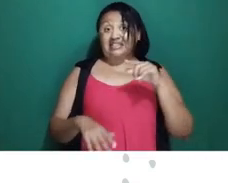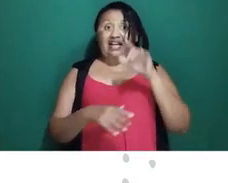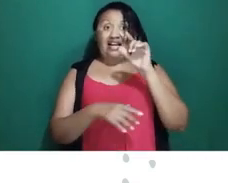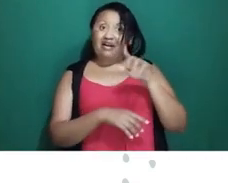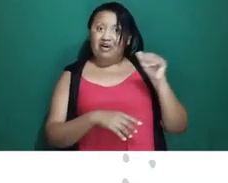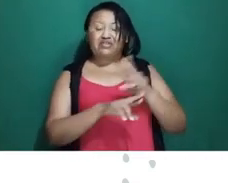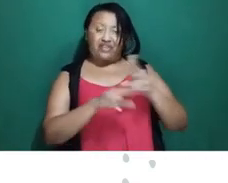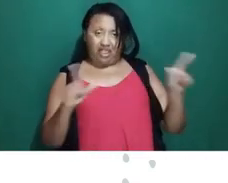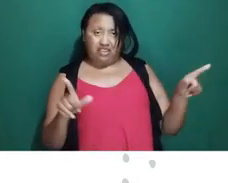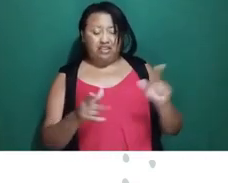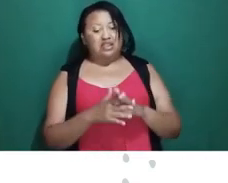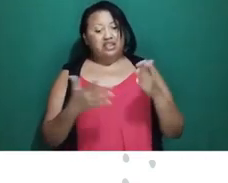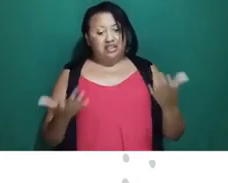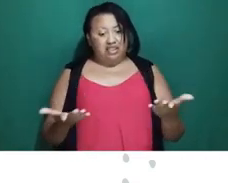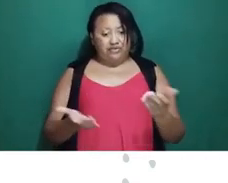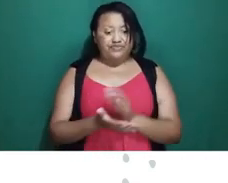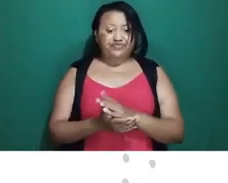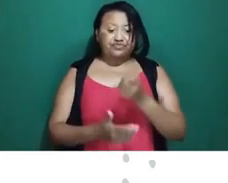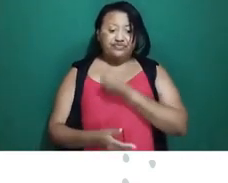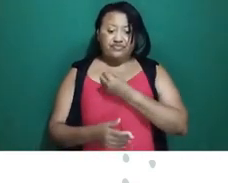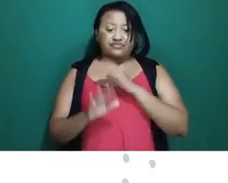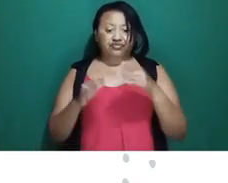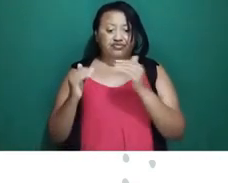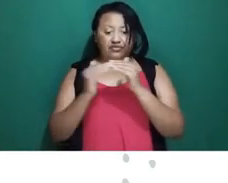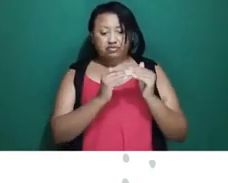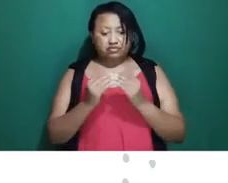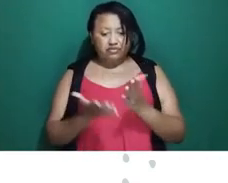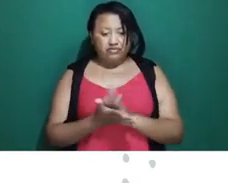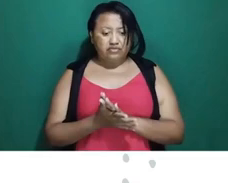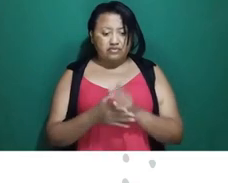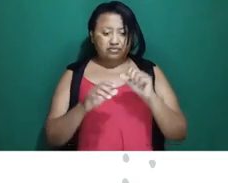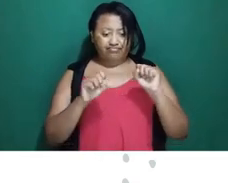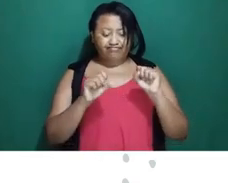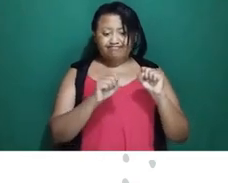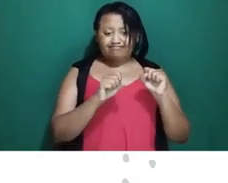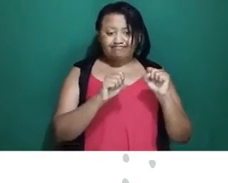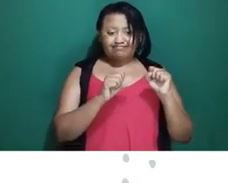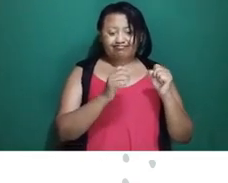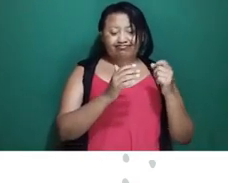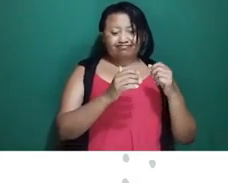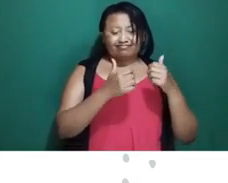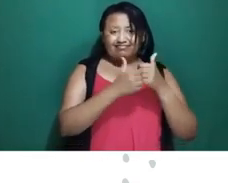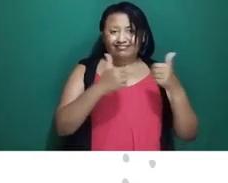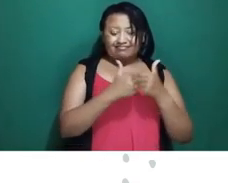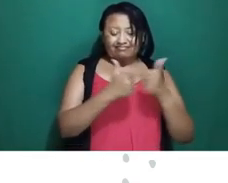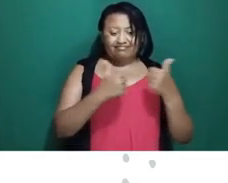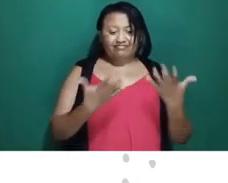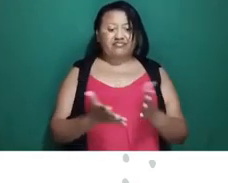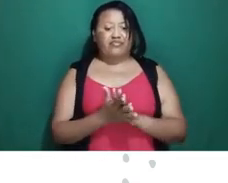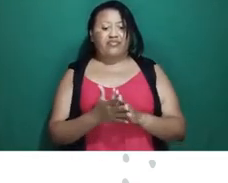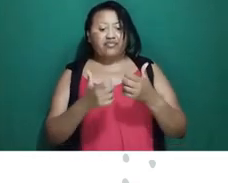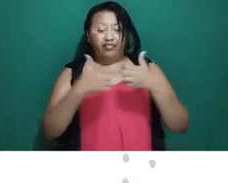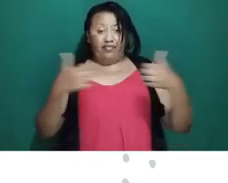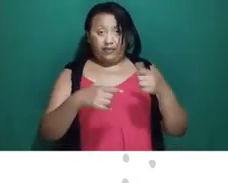de número acontece quando a concordância aí ela é quebrada né quando a palavra não singular